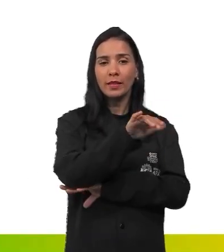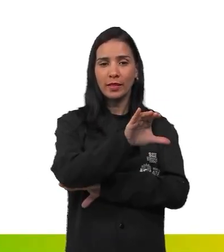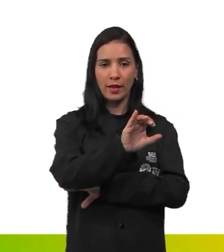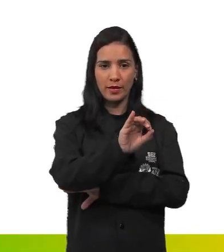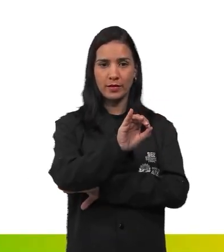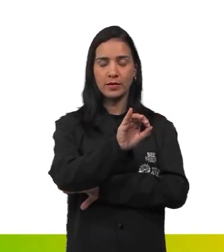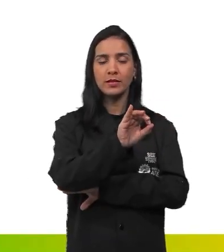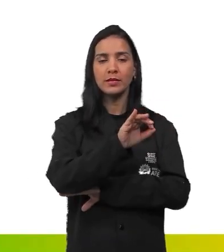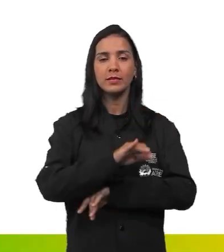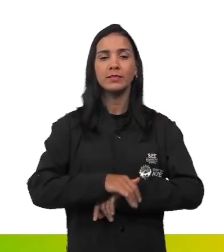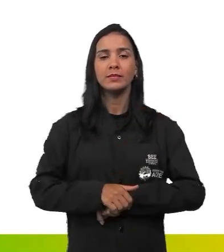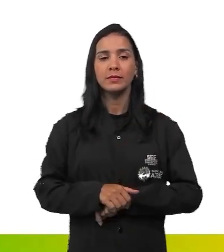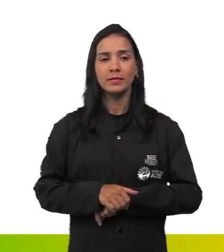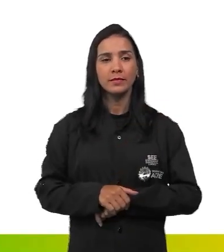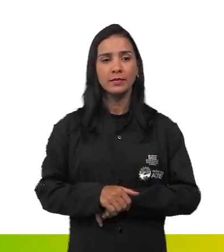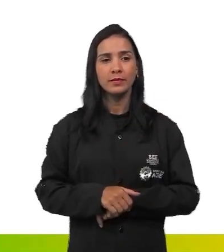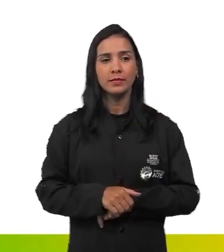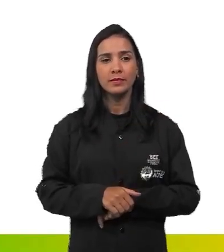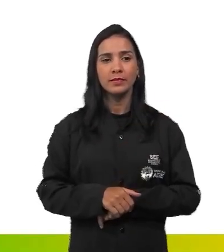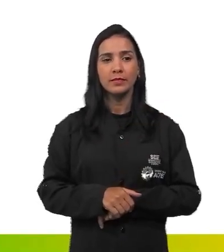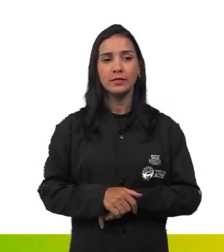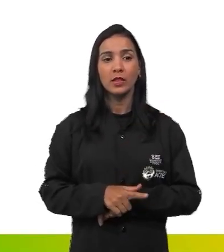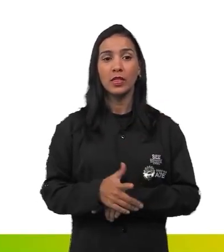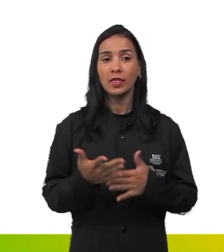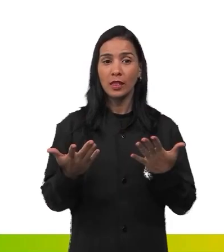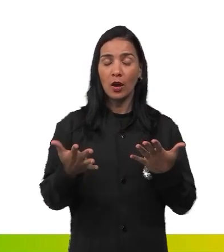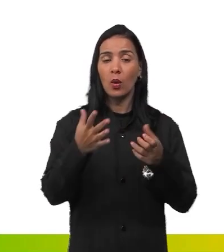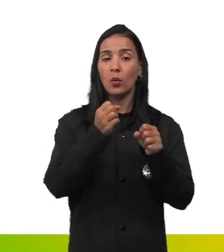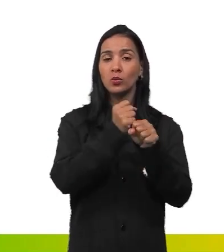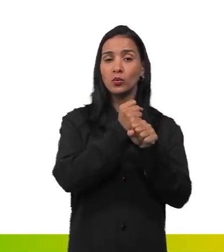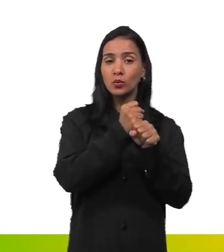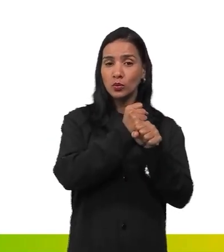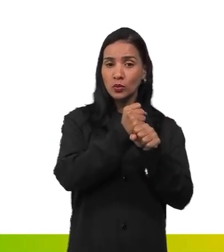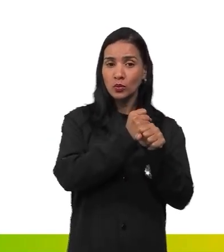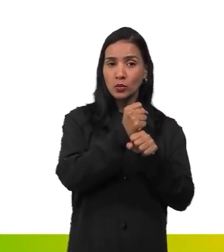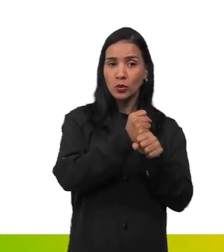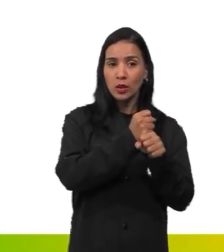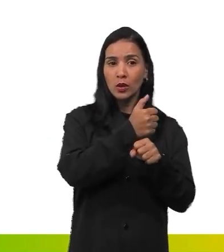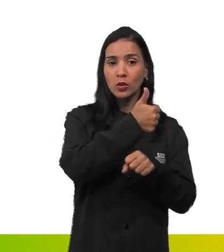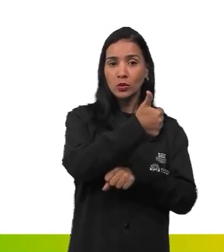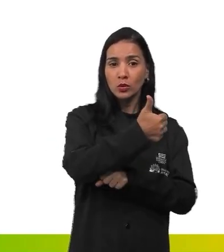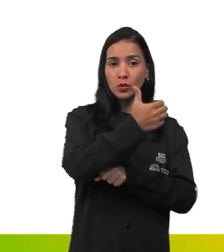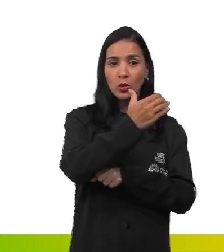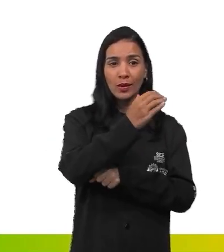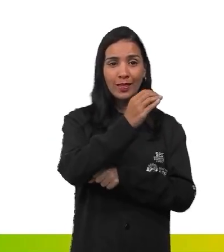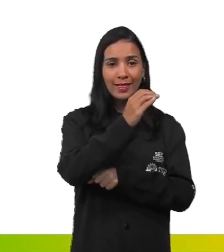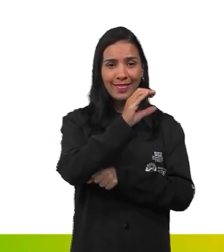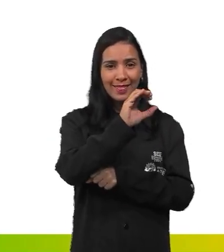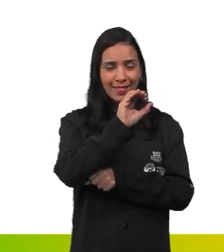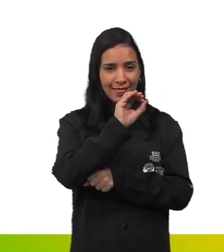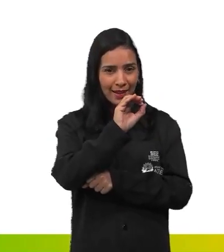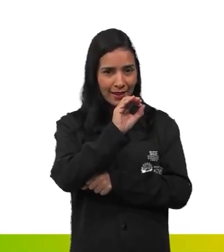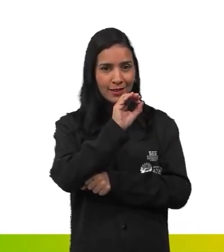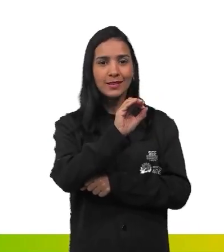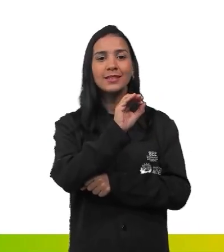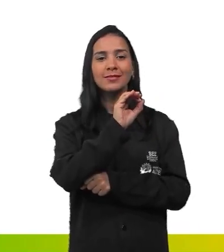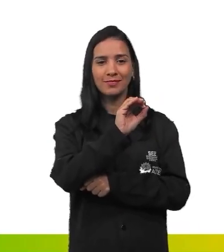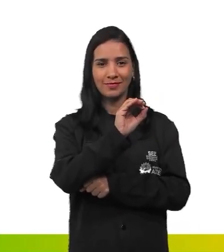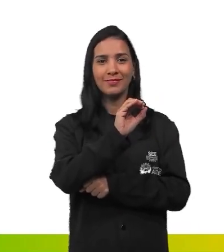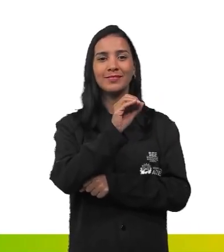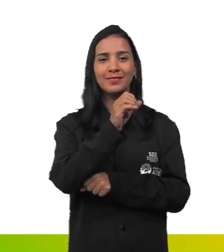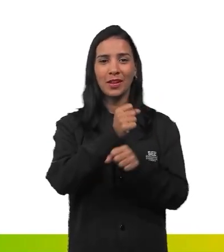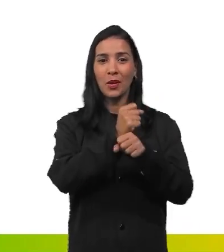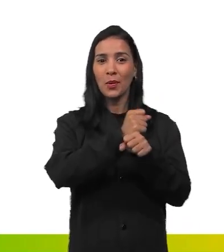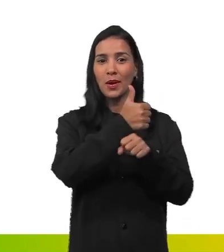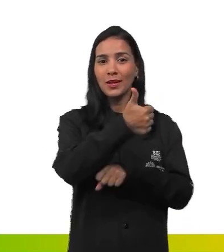Então, no ano 10, esse resto, no ano 10 é a primeira aparição desse cometa.